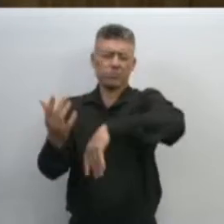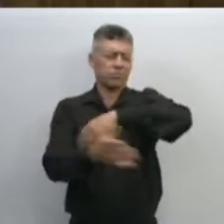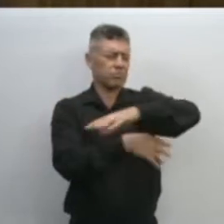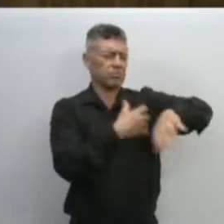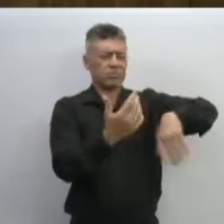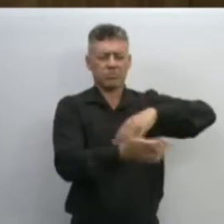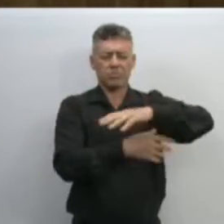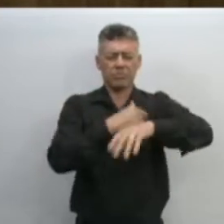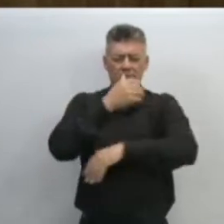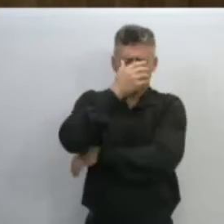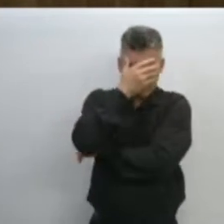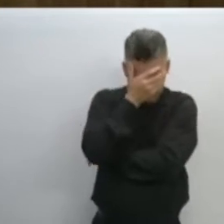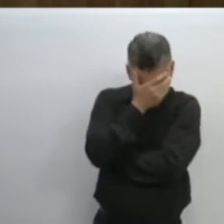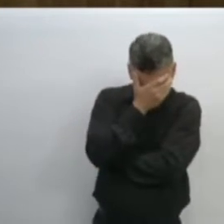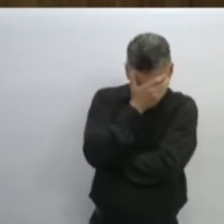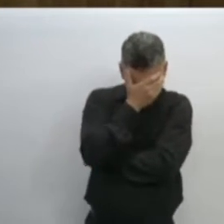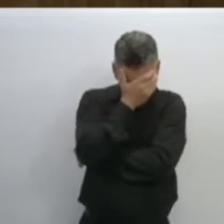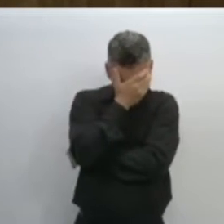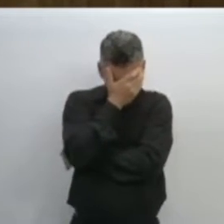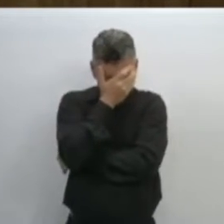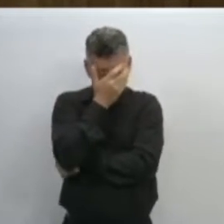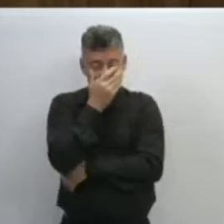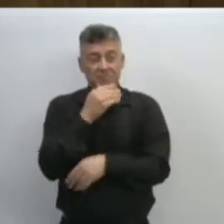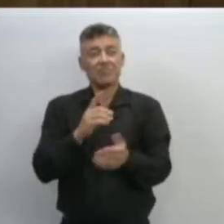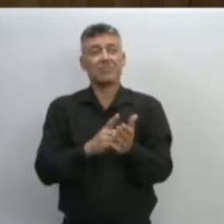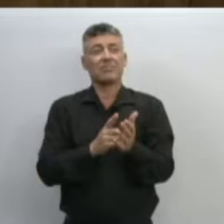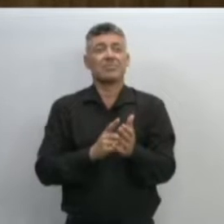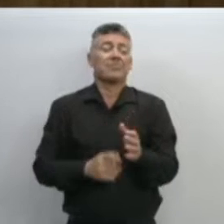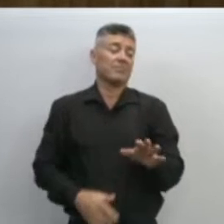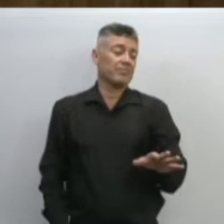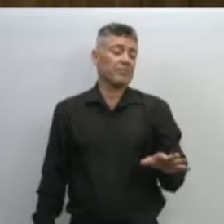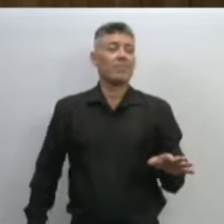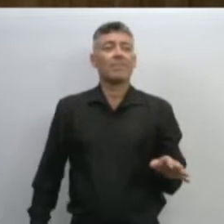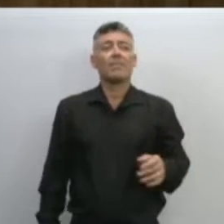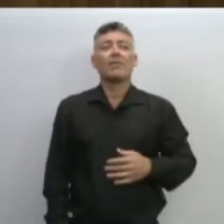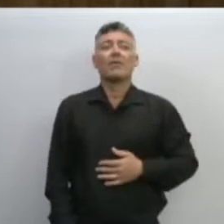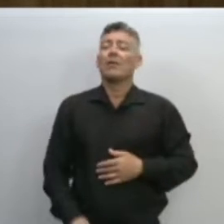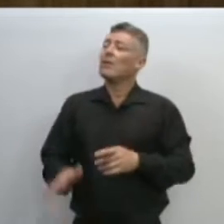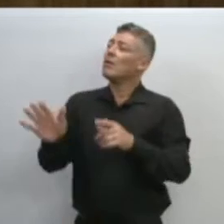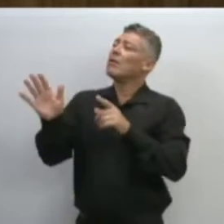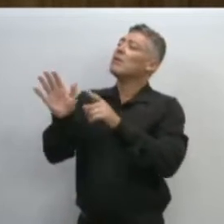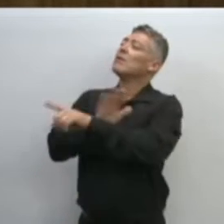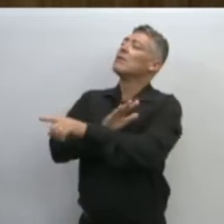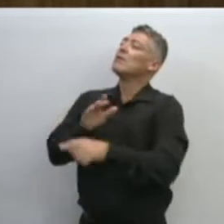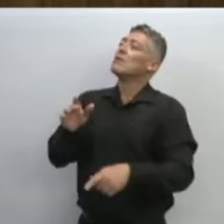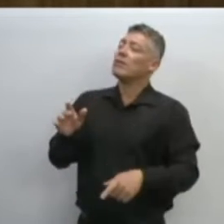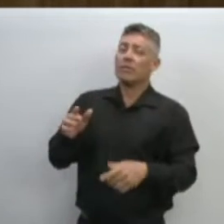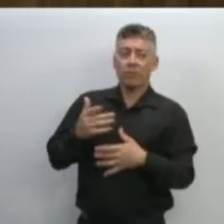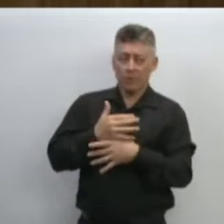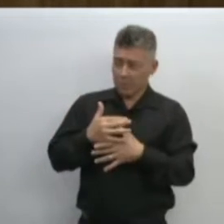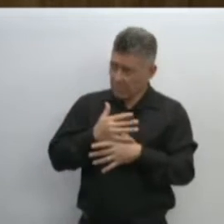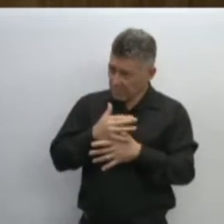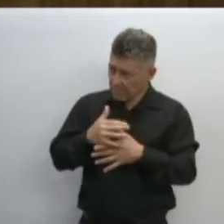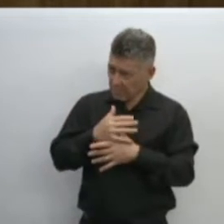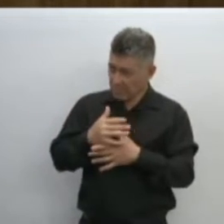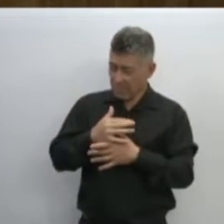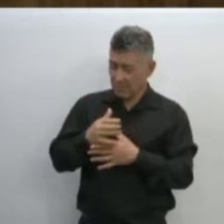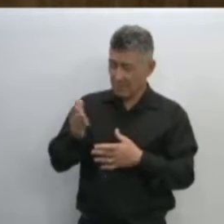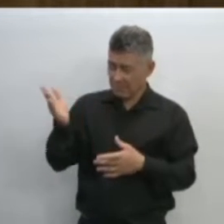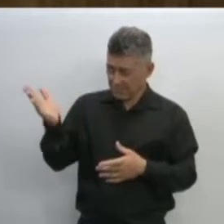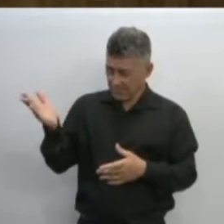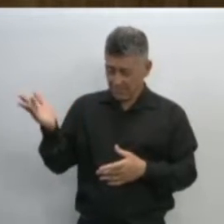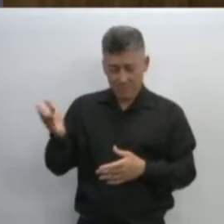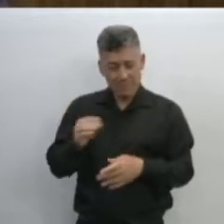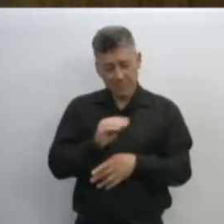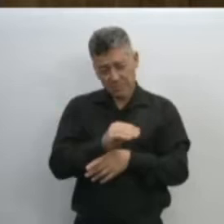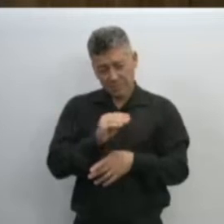E eu quero aproveitar o meu pronunciamento aqui hoje à tarde para fazer um apelo à prefeitura da nossa cidade para que possa